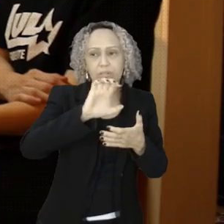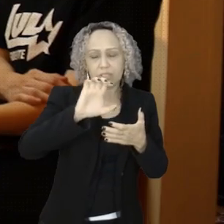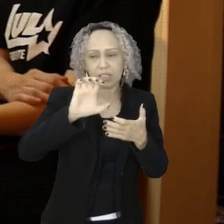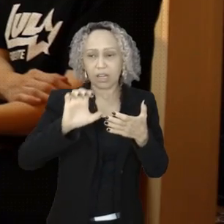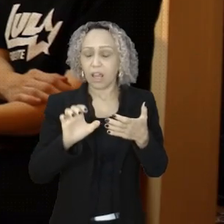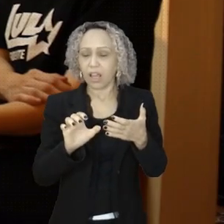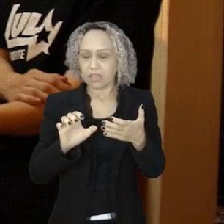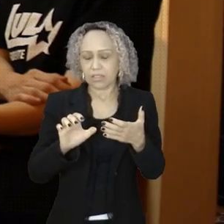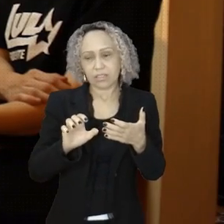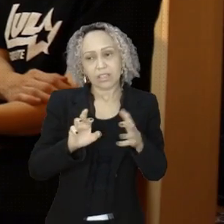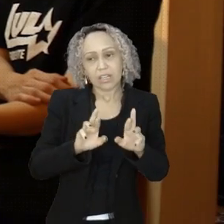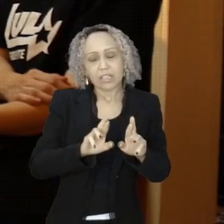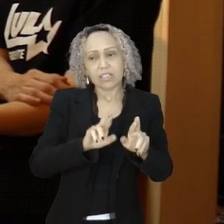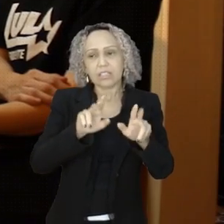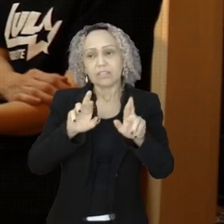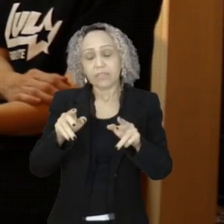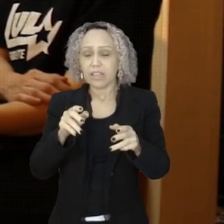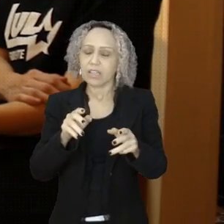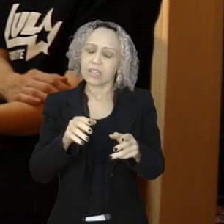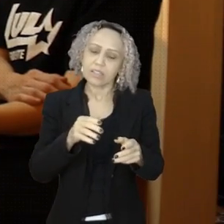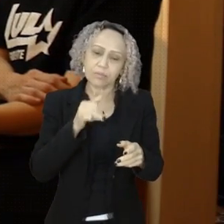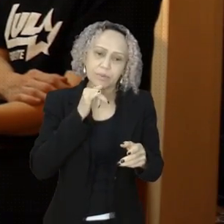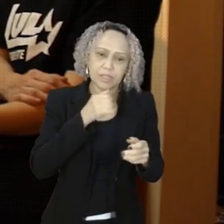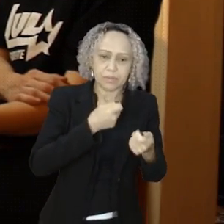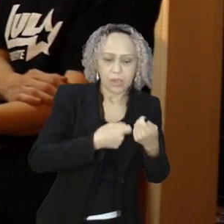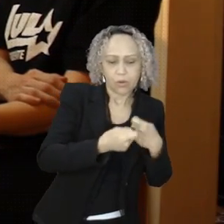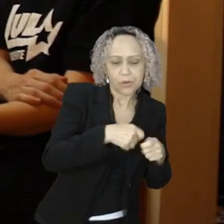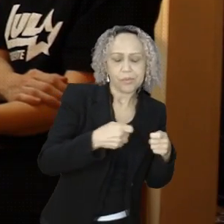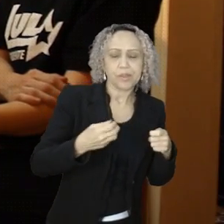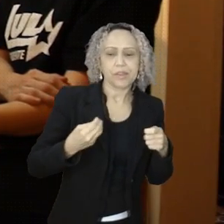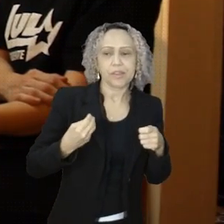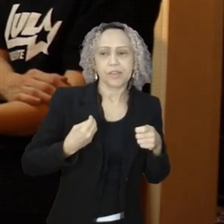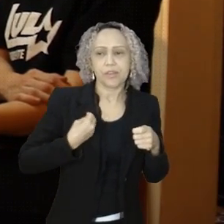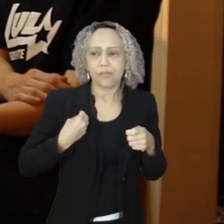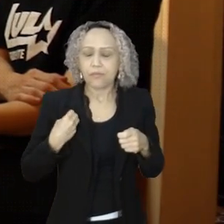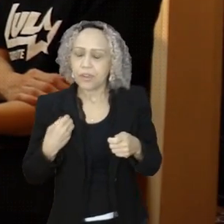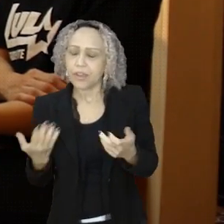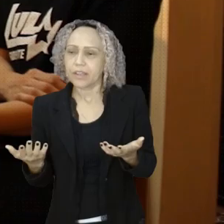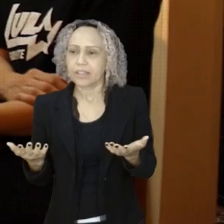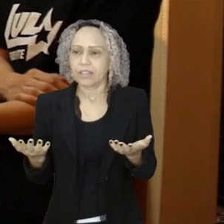distinguia as situações econômicas e tal, e não tinha